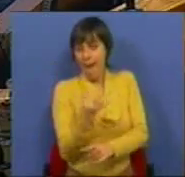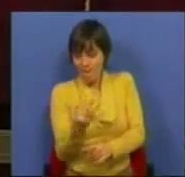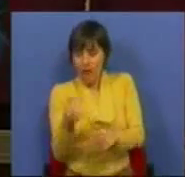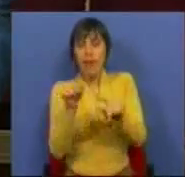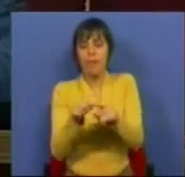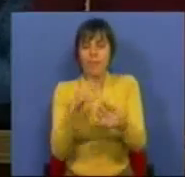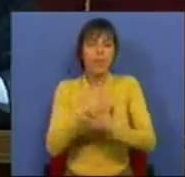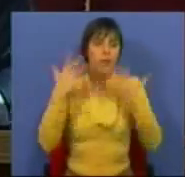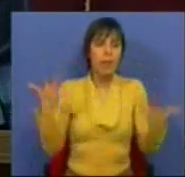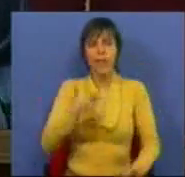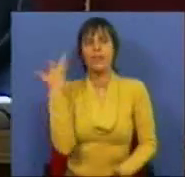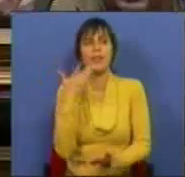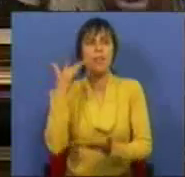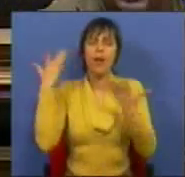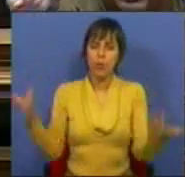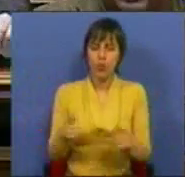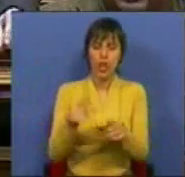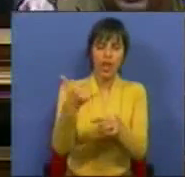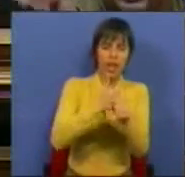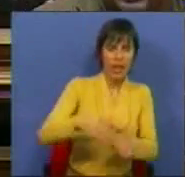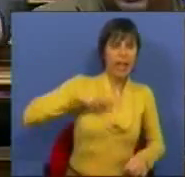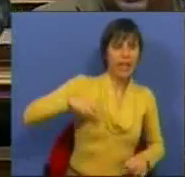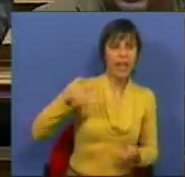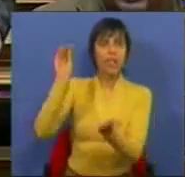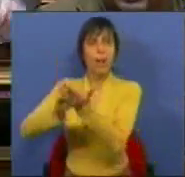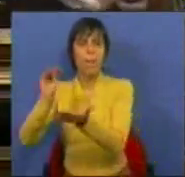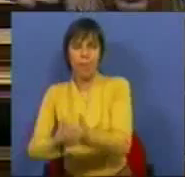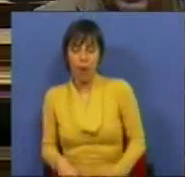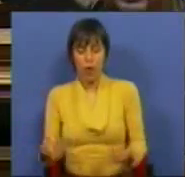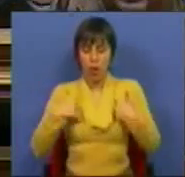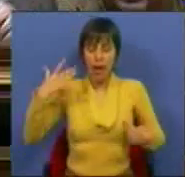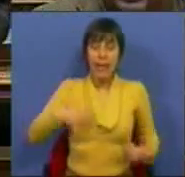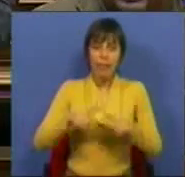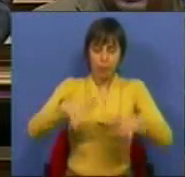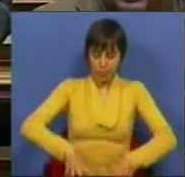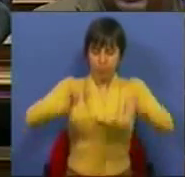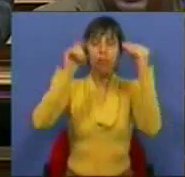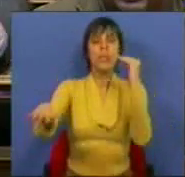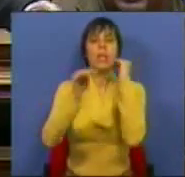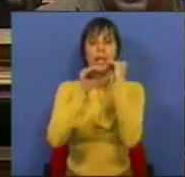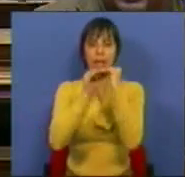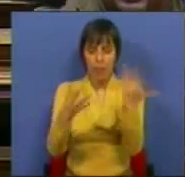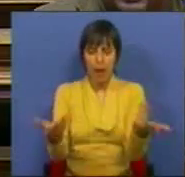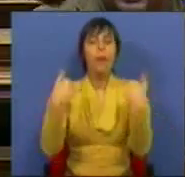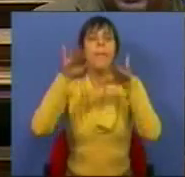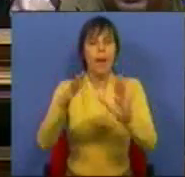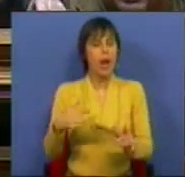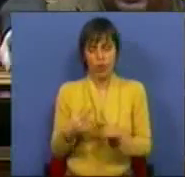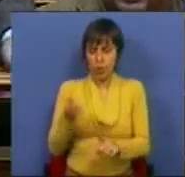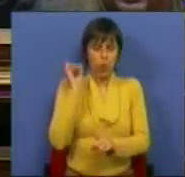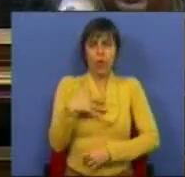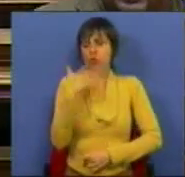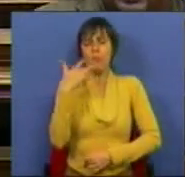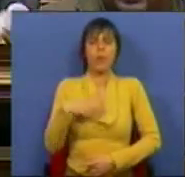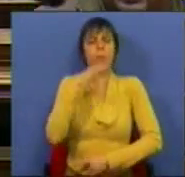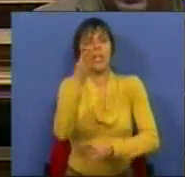tudo, uma enorme demagogia entre regiões ricas e regiões pobres. Nós queremos um desenvolvimento equilibrado, mas não vamos cair na demagogia